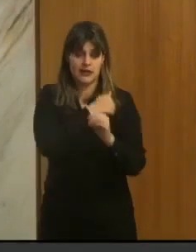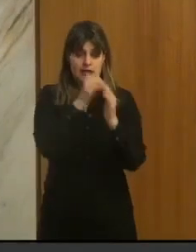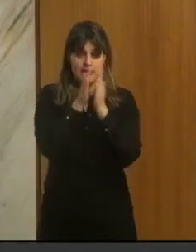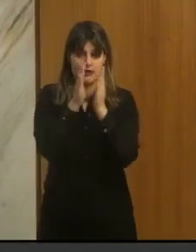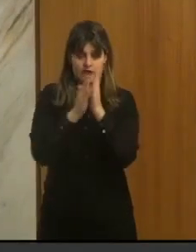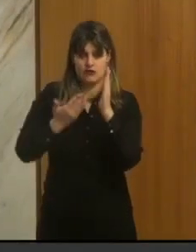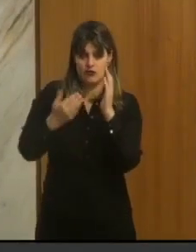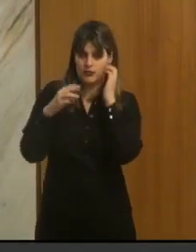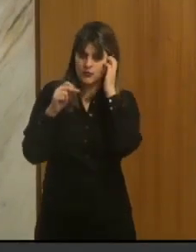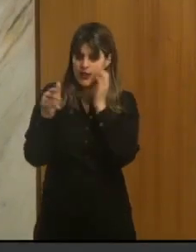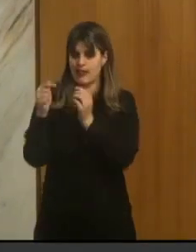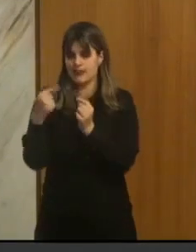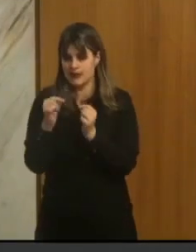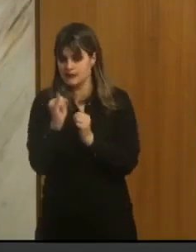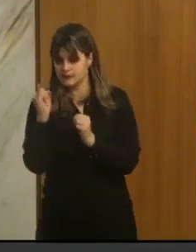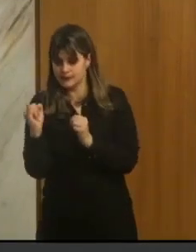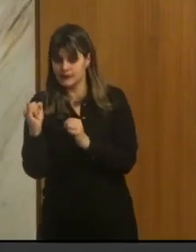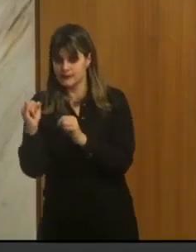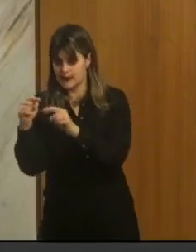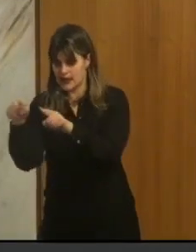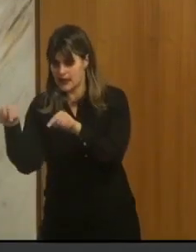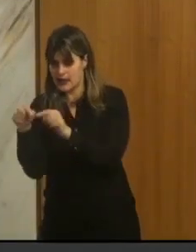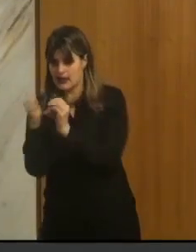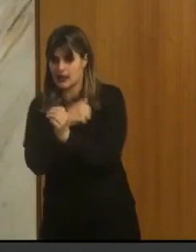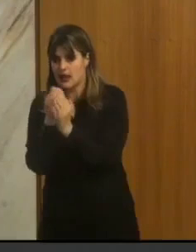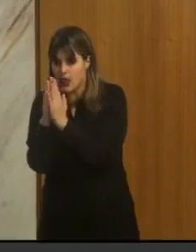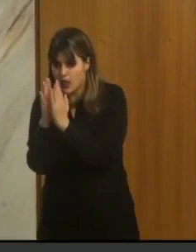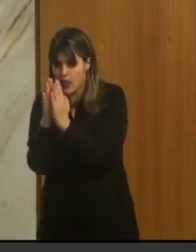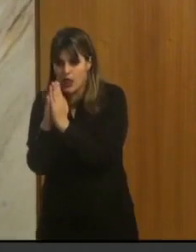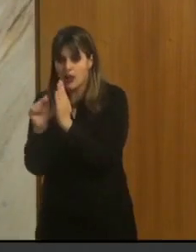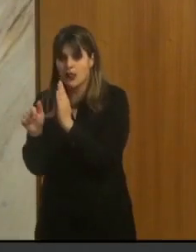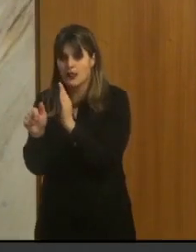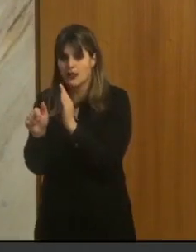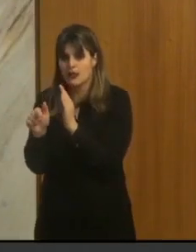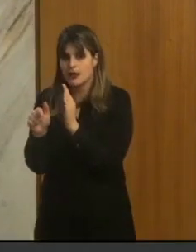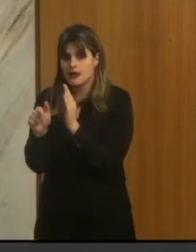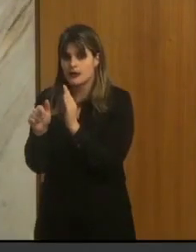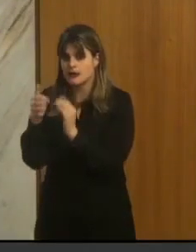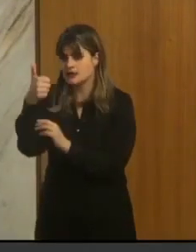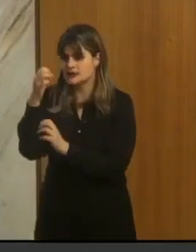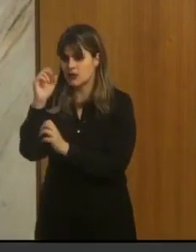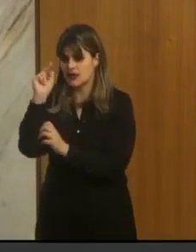esta capela, uma capela do lado direito, que ouvidos 50